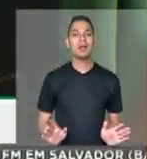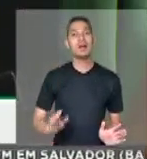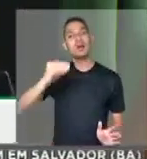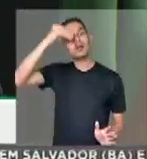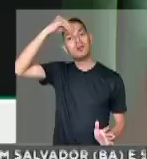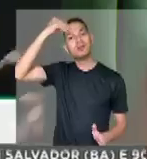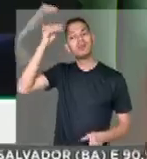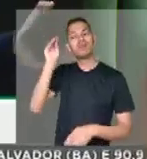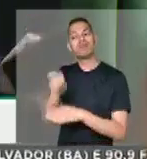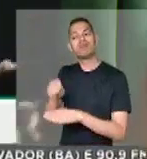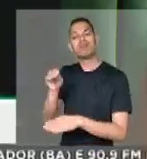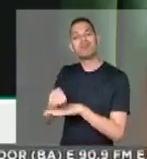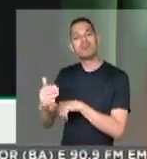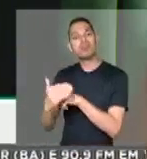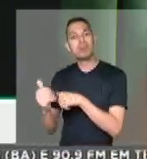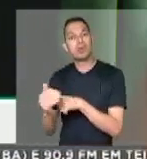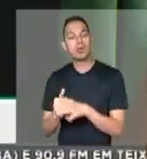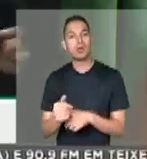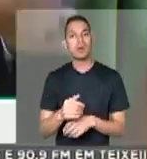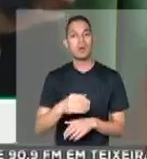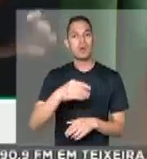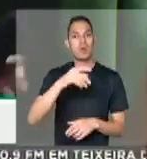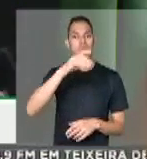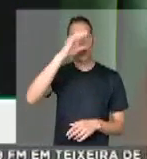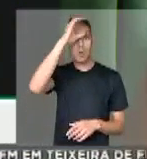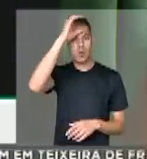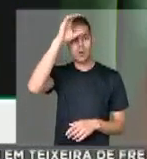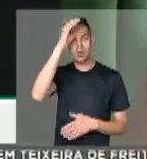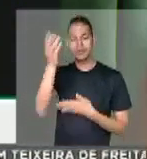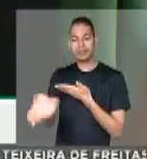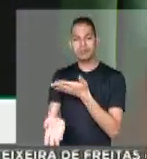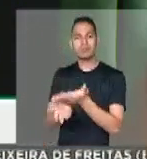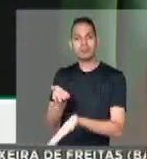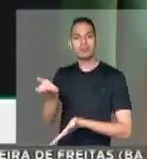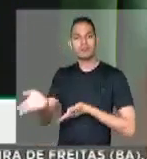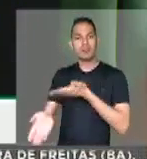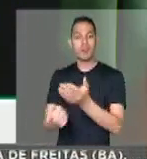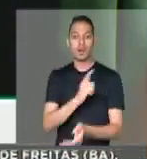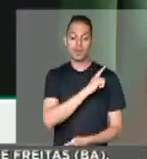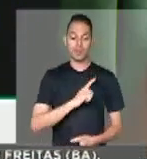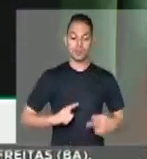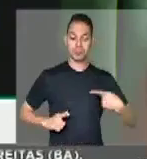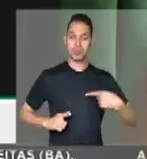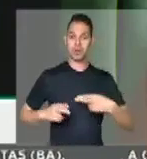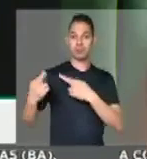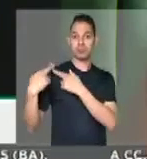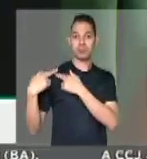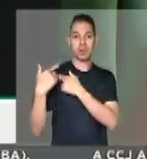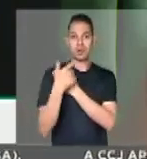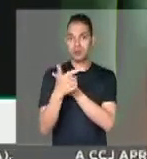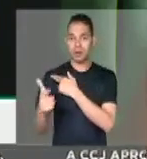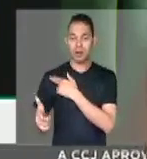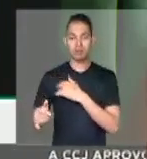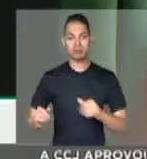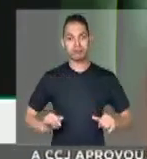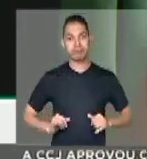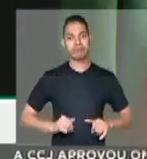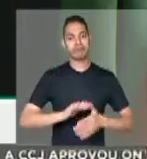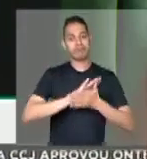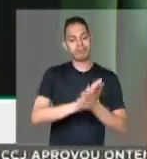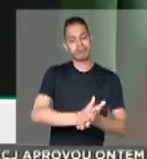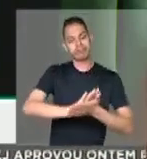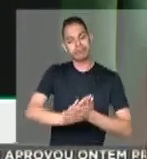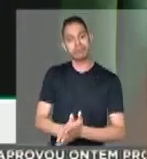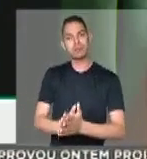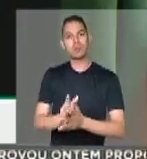sobrinho, Claudinei. O tio muito atencioso, atende o sobrinho. O governador muito irresponsável, machuca o nosso tocantinense. Então,